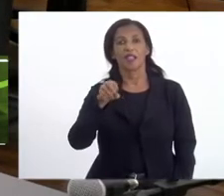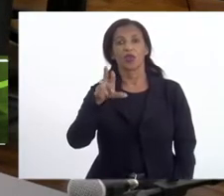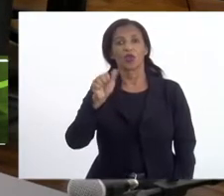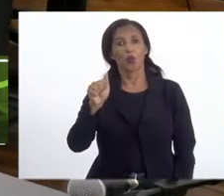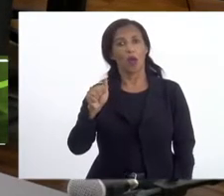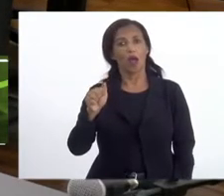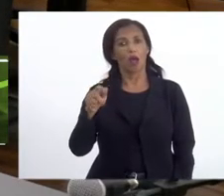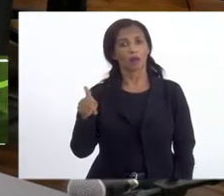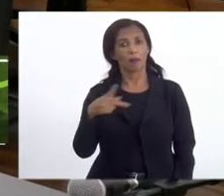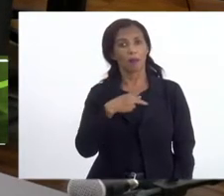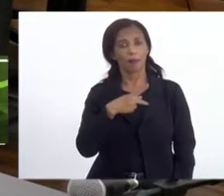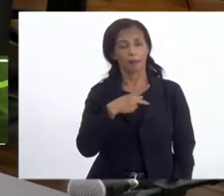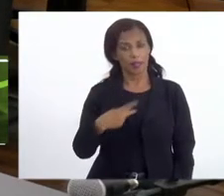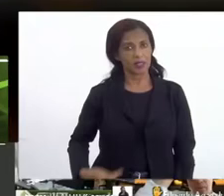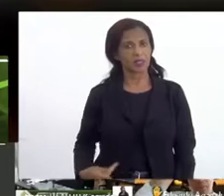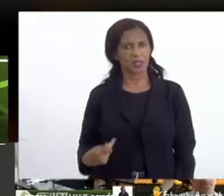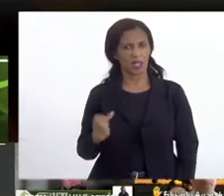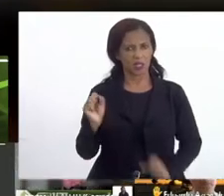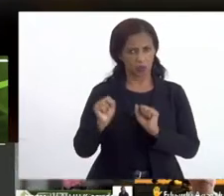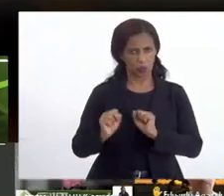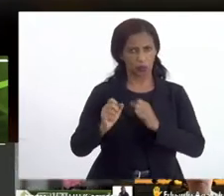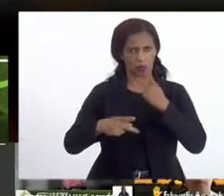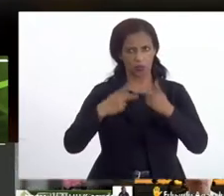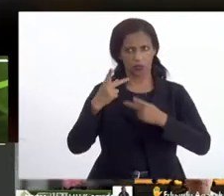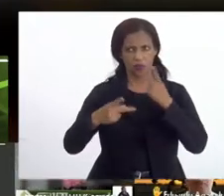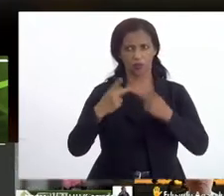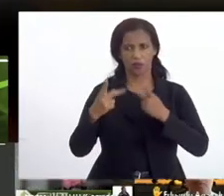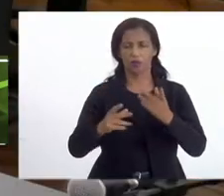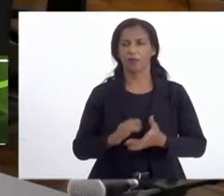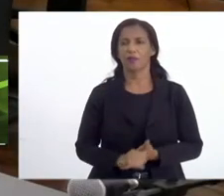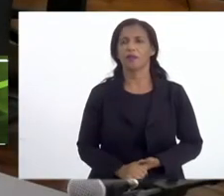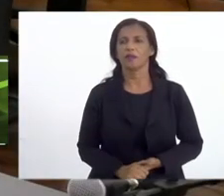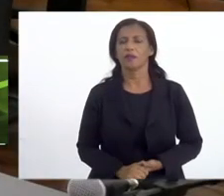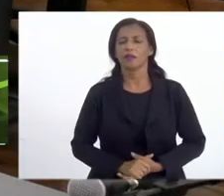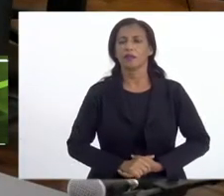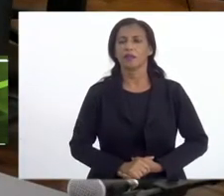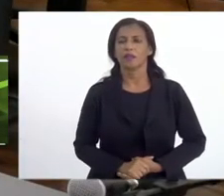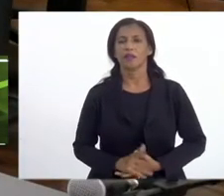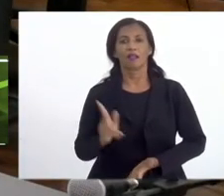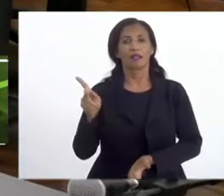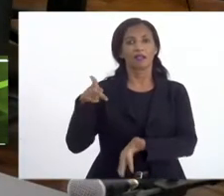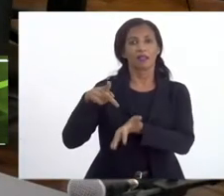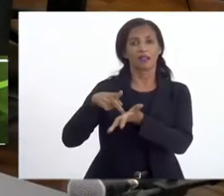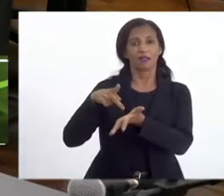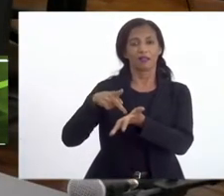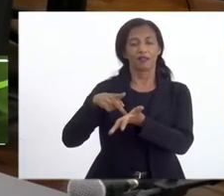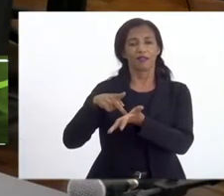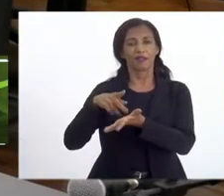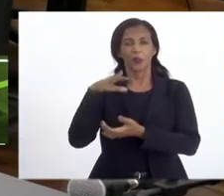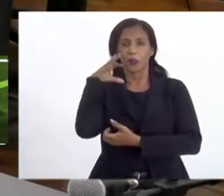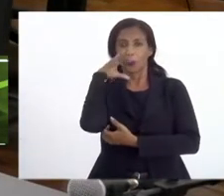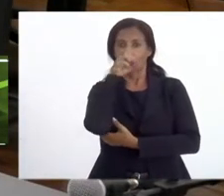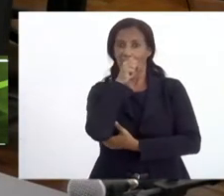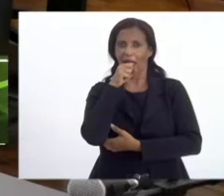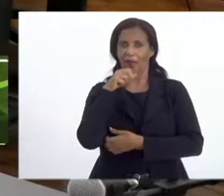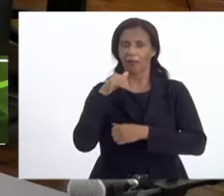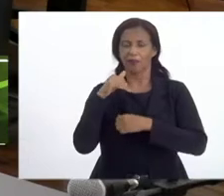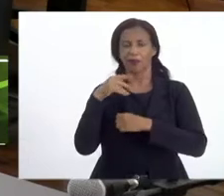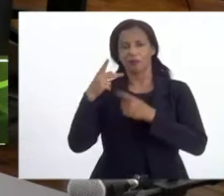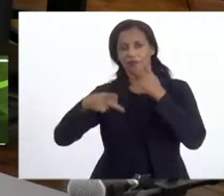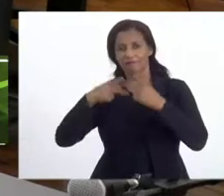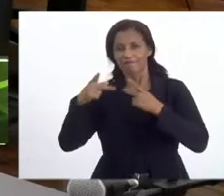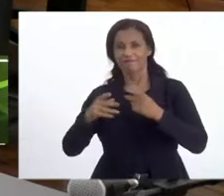Se ele puder complementar alguma coisa, eu agradeço. Eu queria só fazer, na verdade, um rápido comentário. Nem